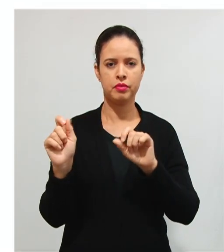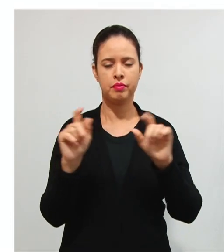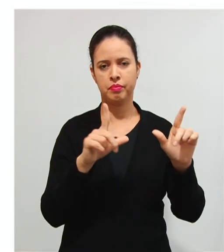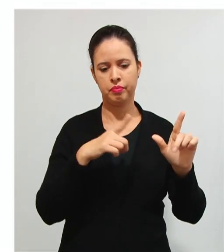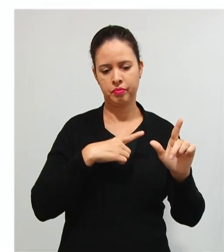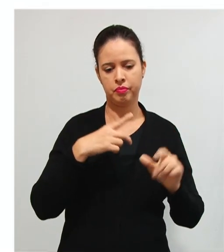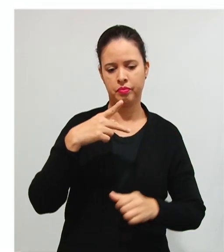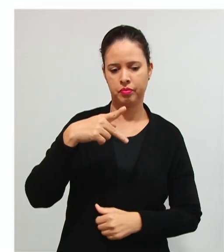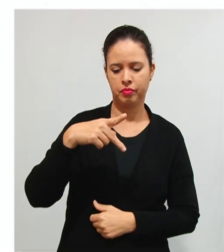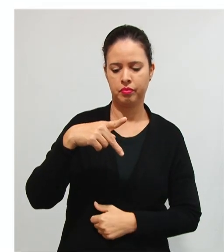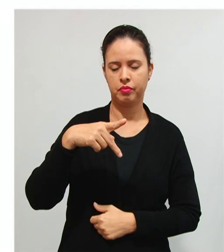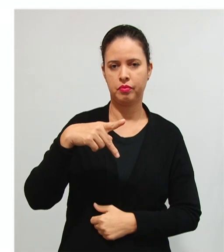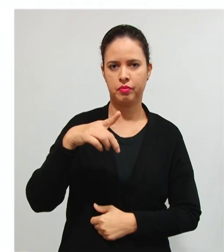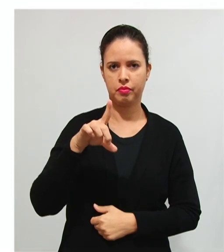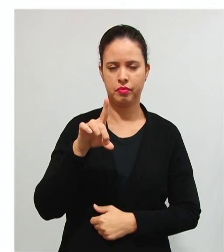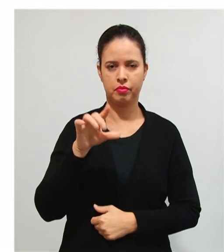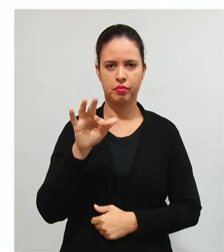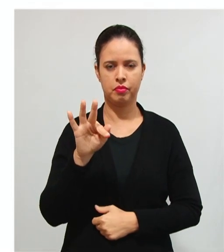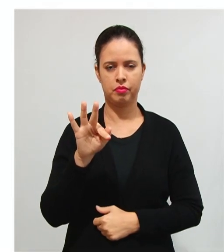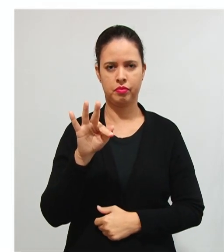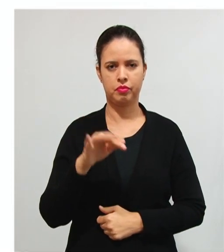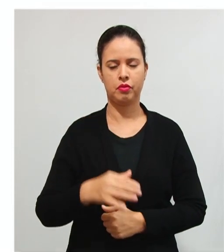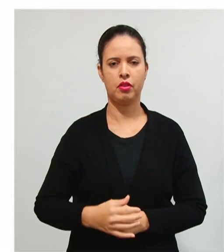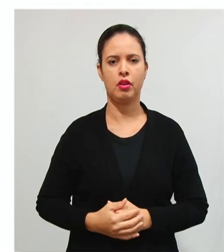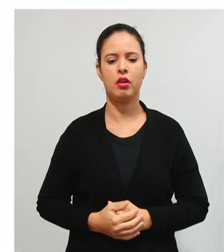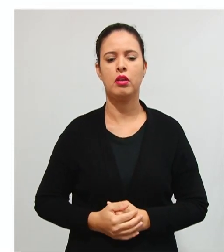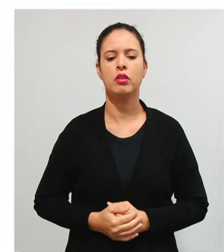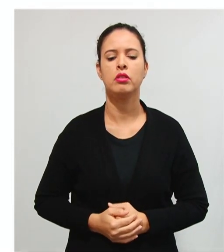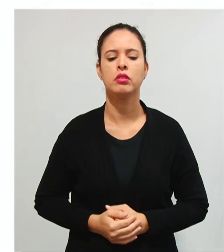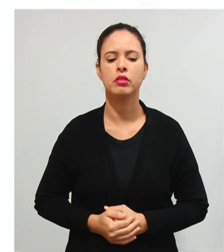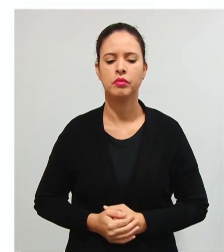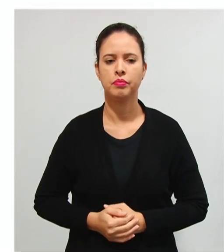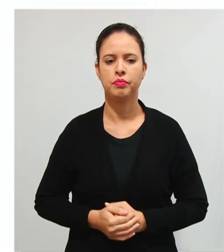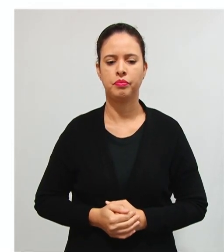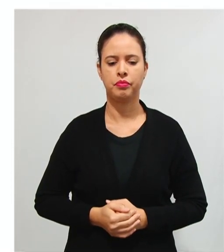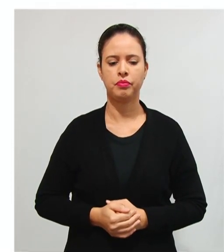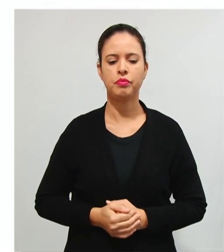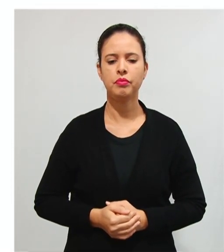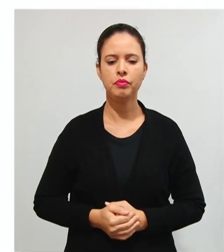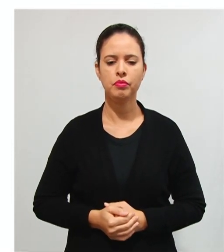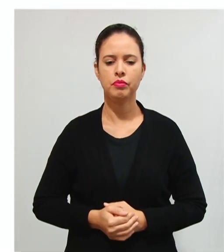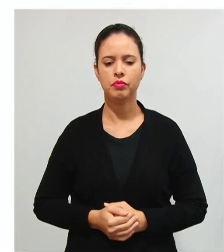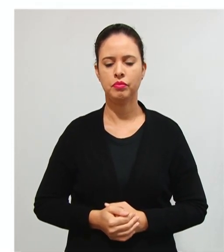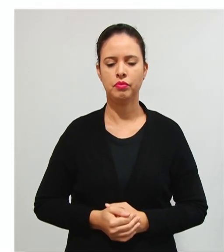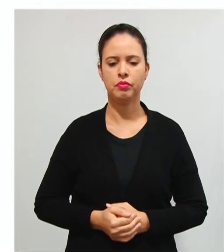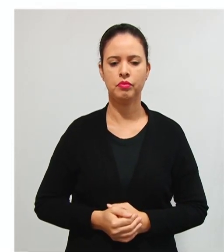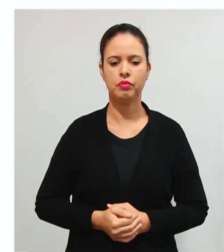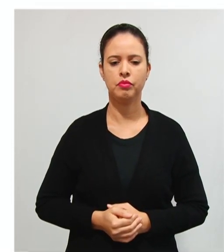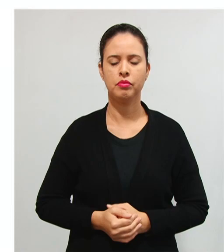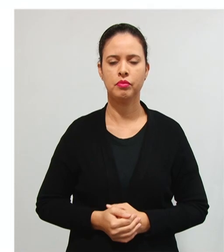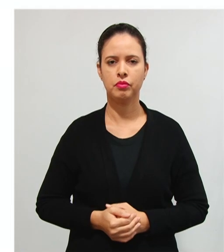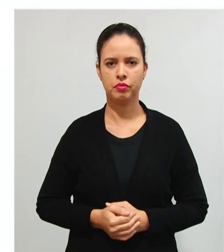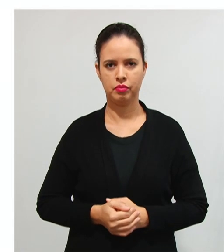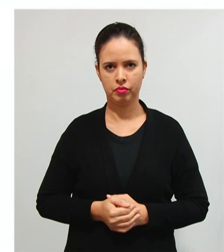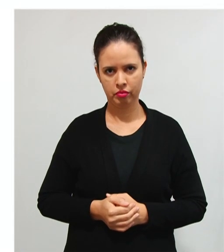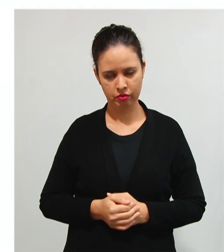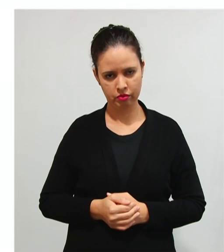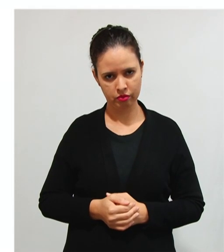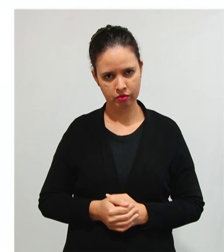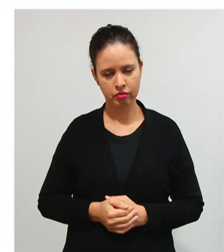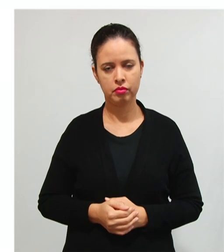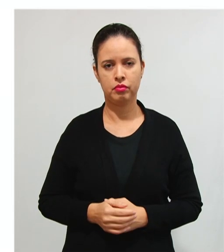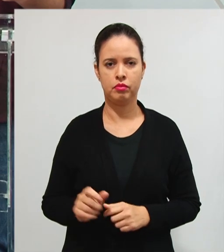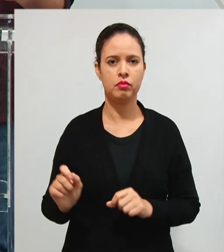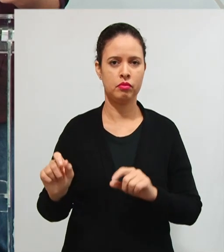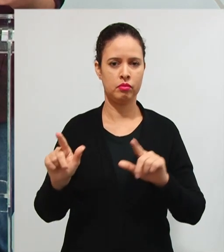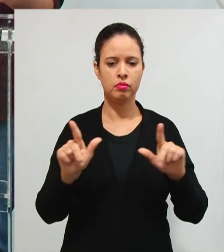do PDF, aquilo que você está pesquisando, certo? Outras opções, por exemplo, o site, ele vai permitir que